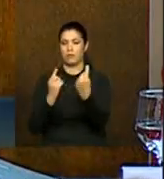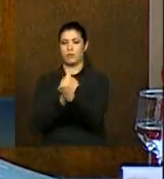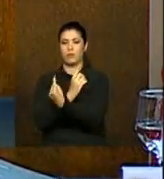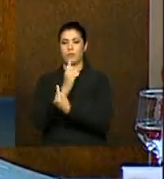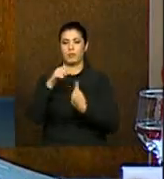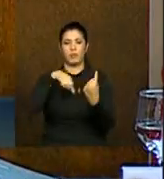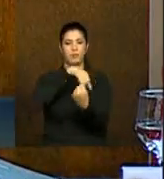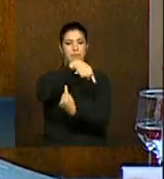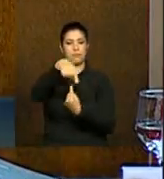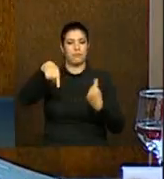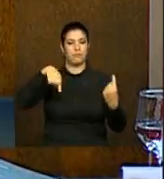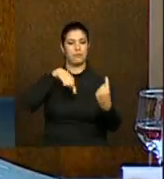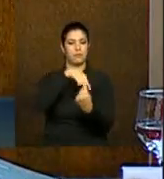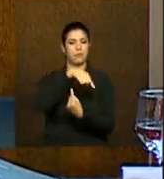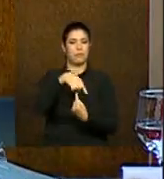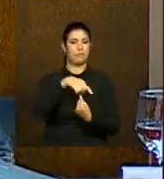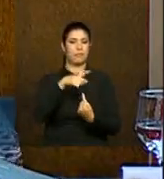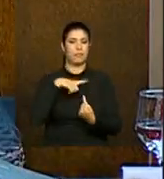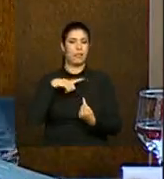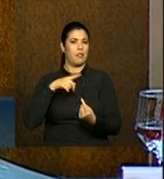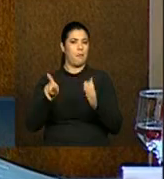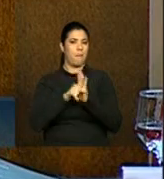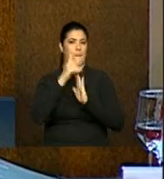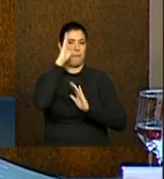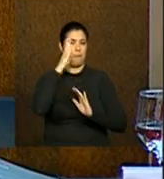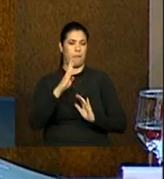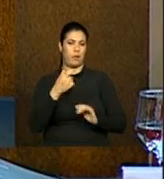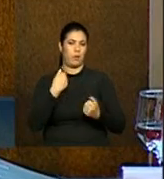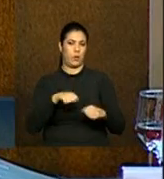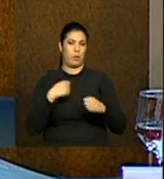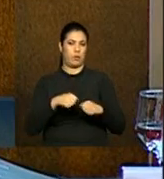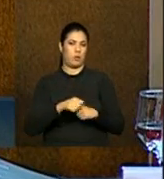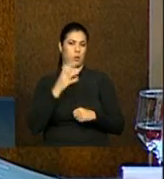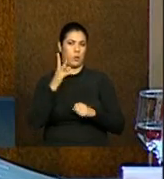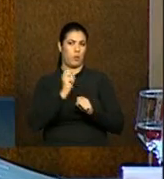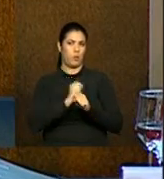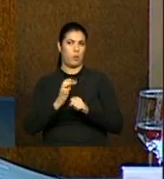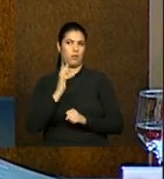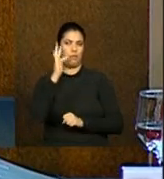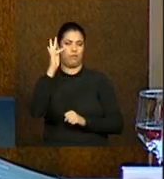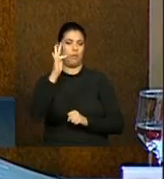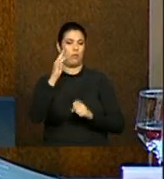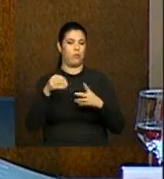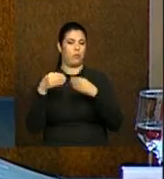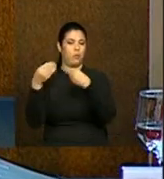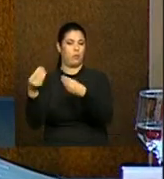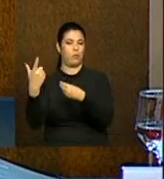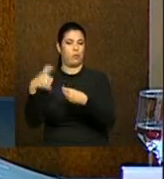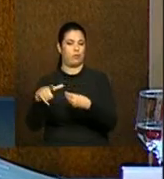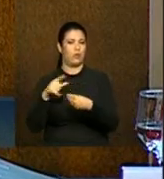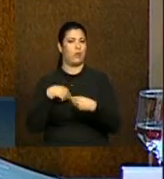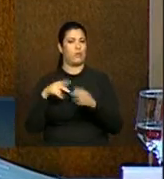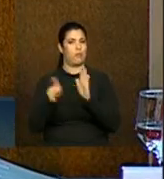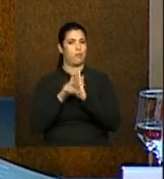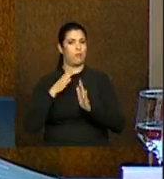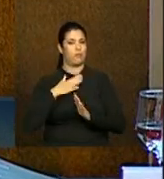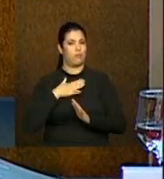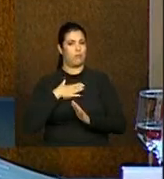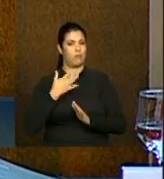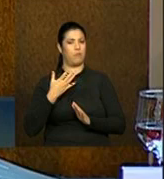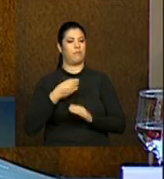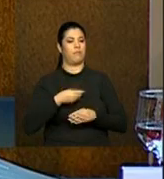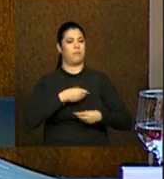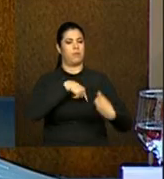não precisa ser eh devolvido depois de 4 anos. Eu acho que ao olhar esse